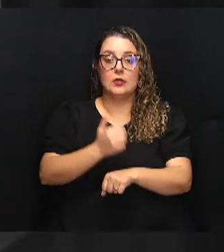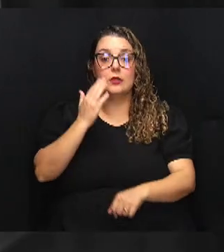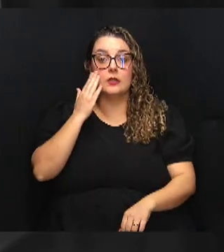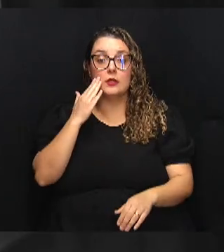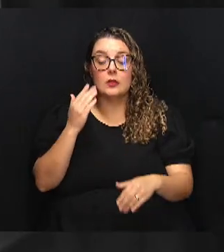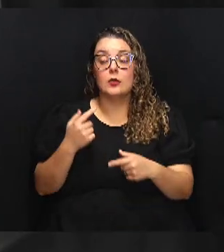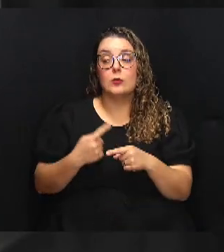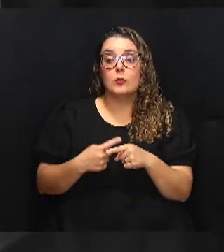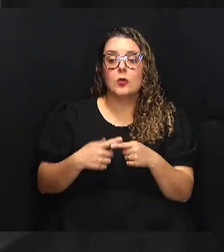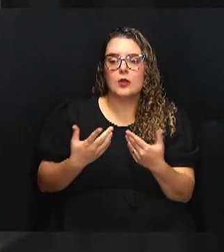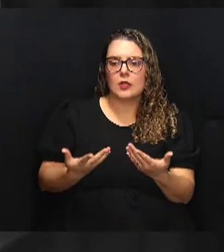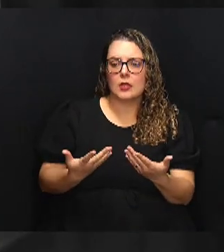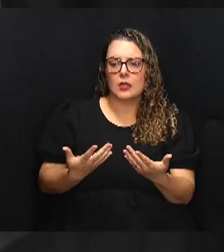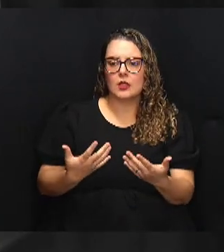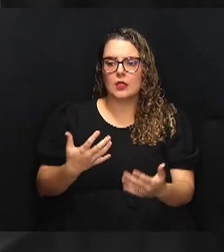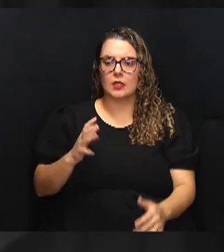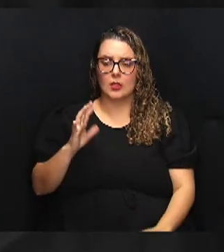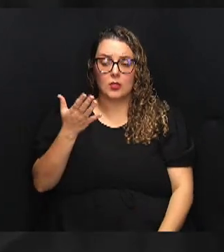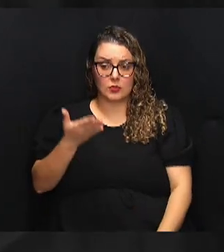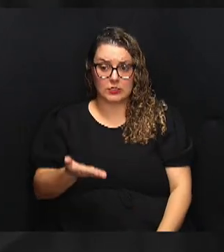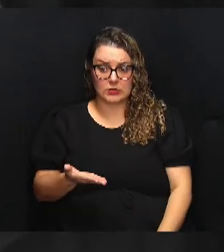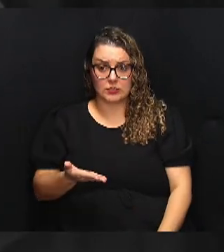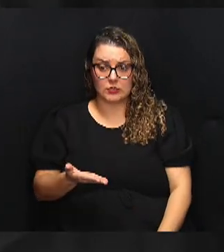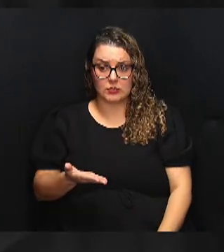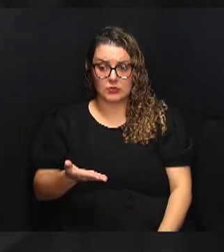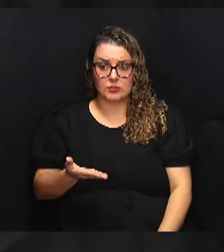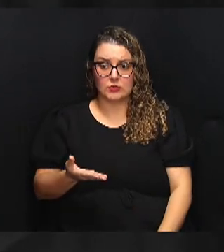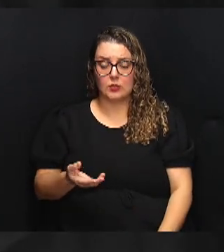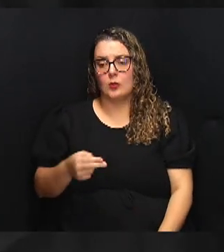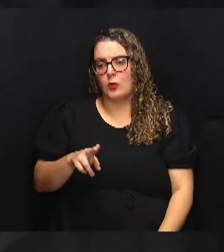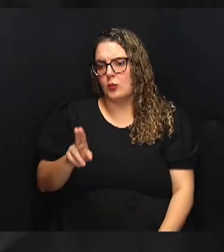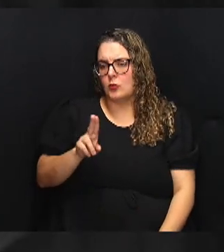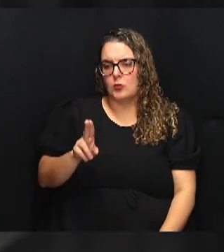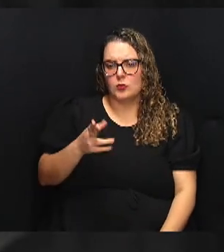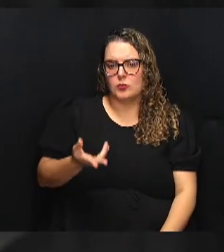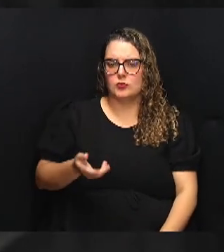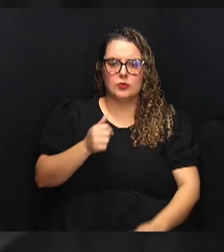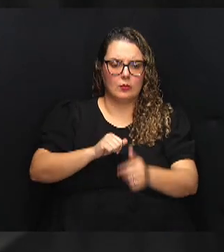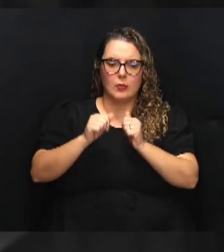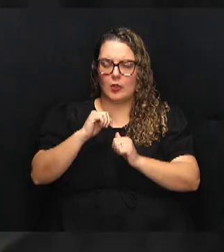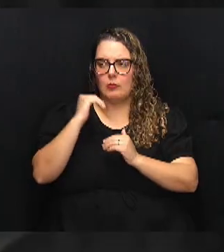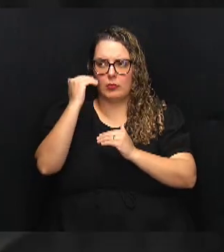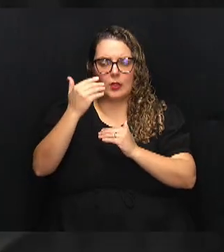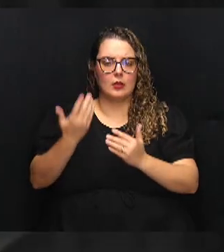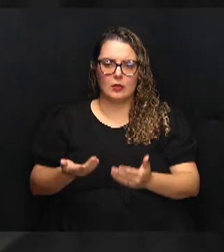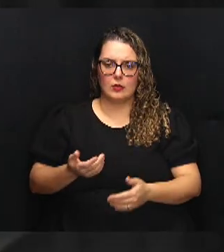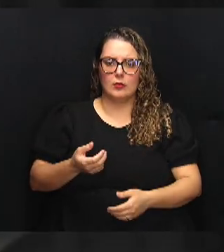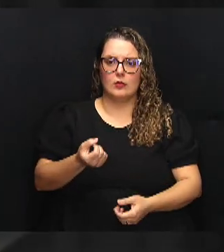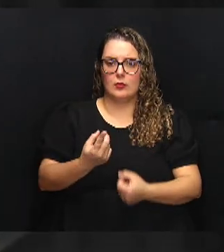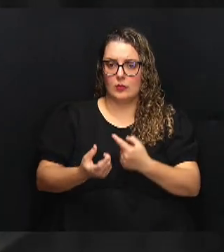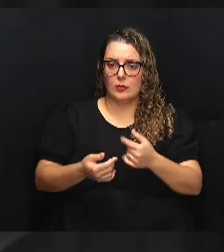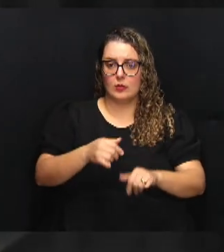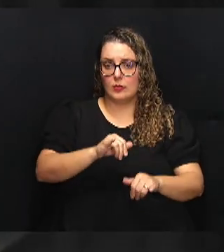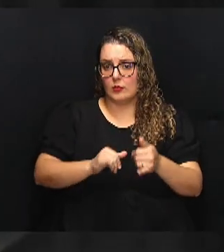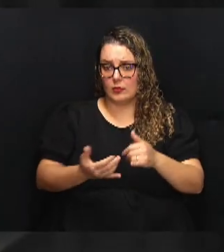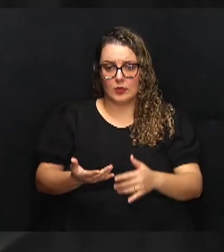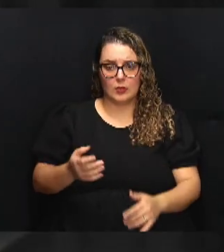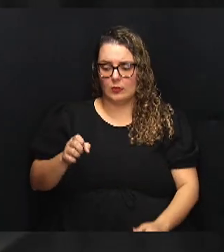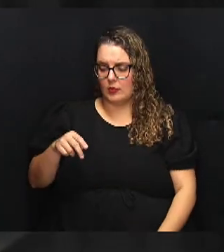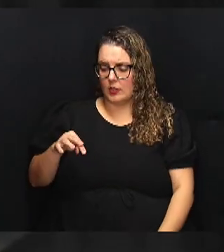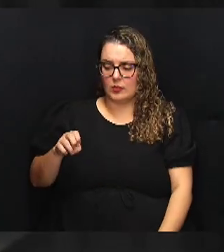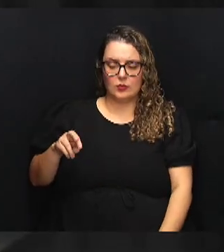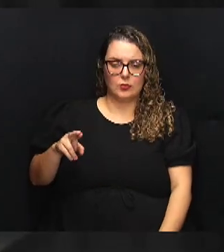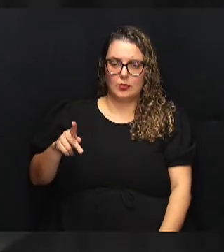qual está acontecendo isso, ou o uso excessivo de álcool, ou de alguma substância, algum